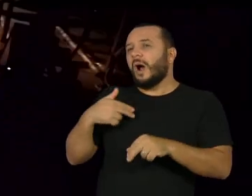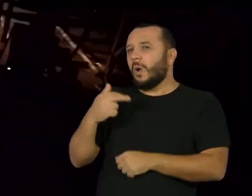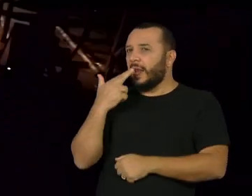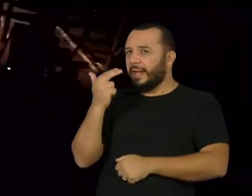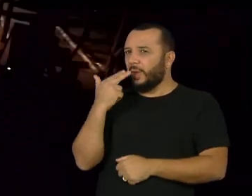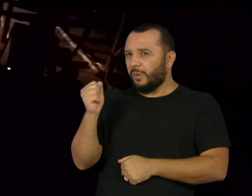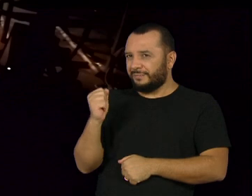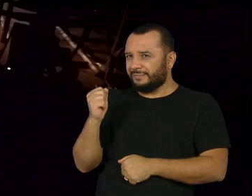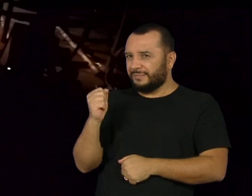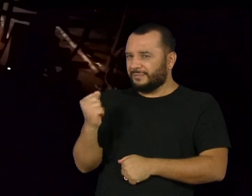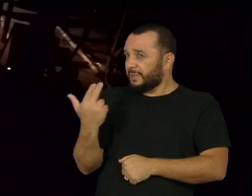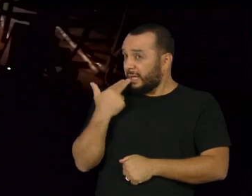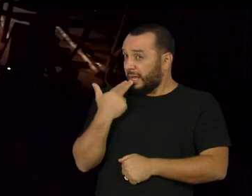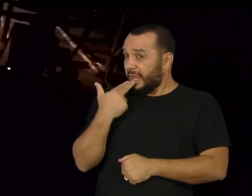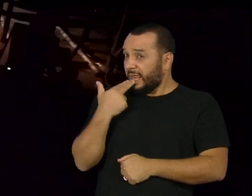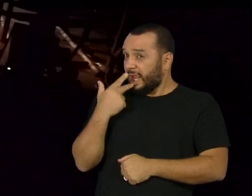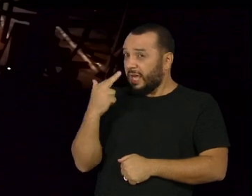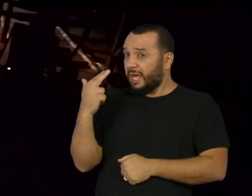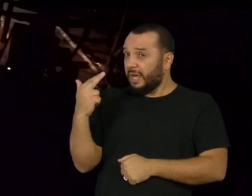língua,